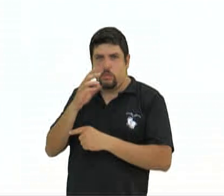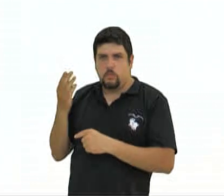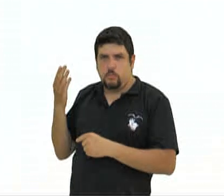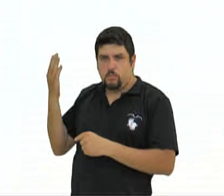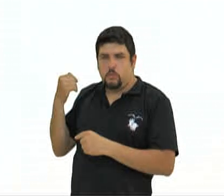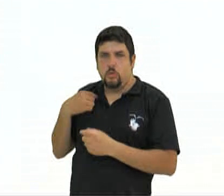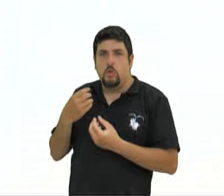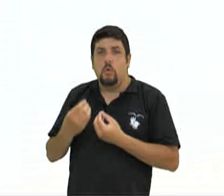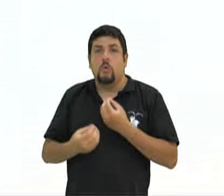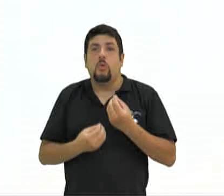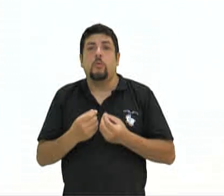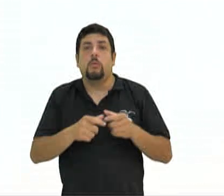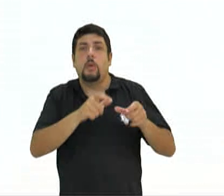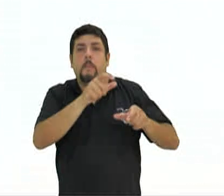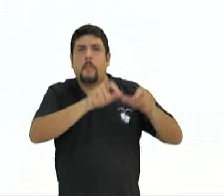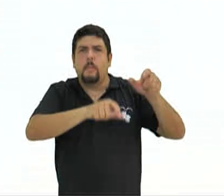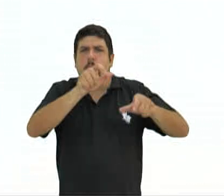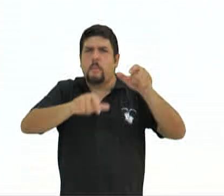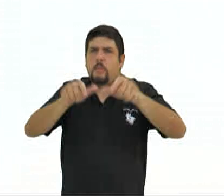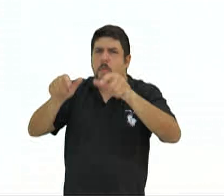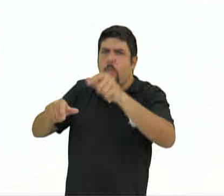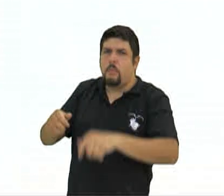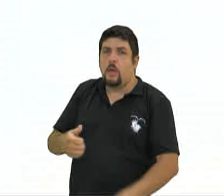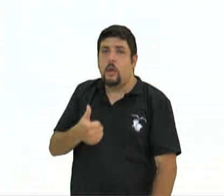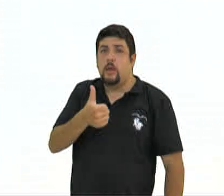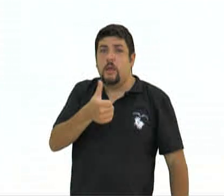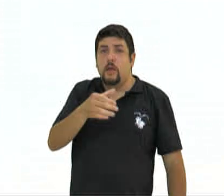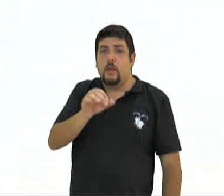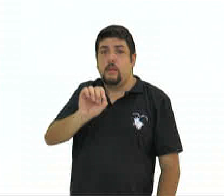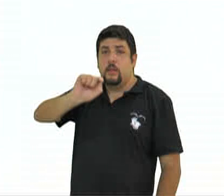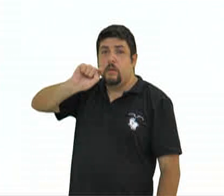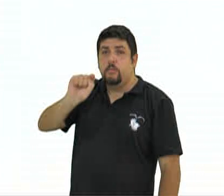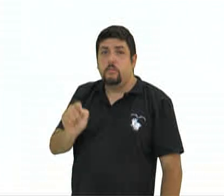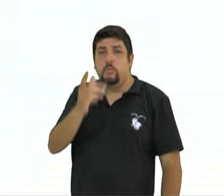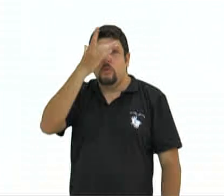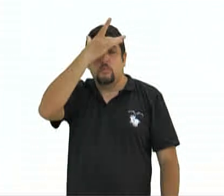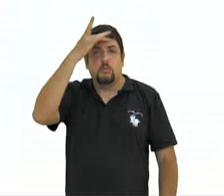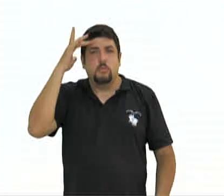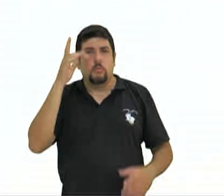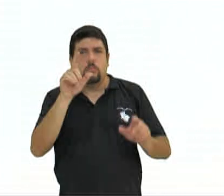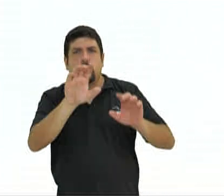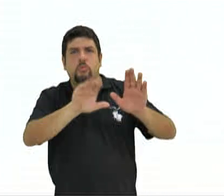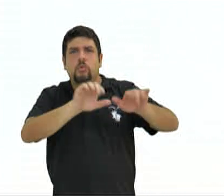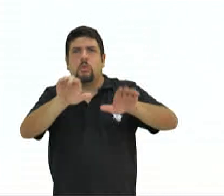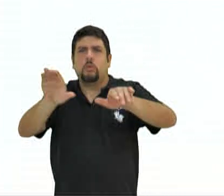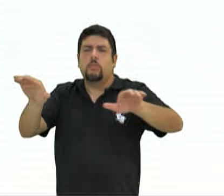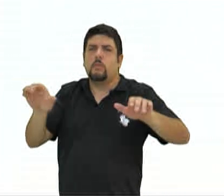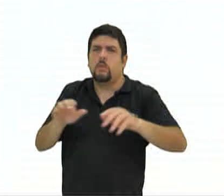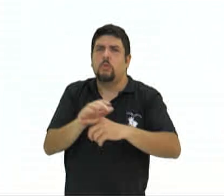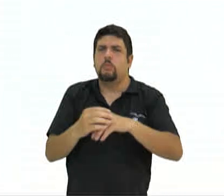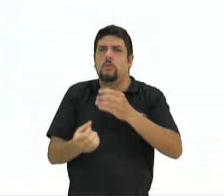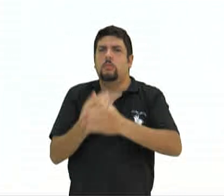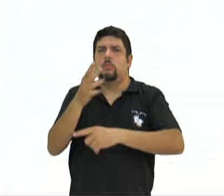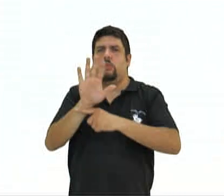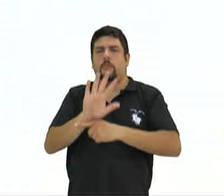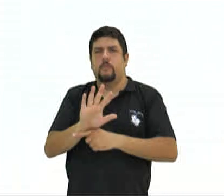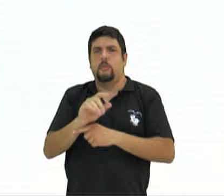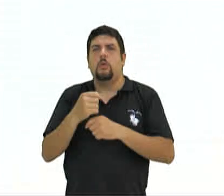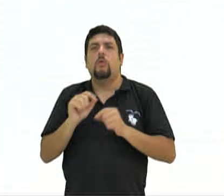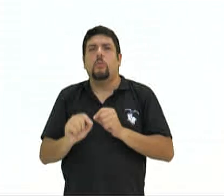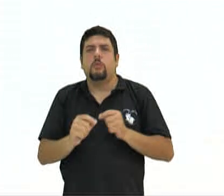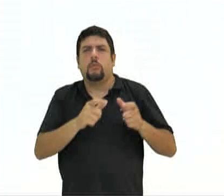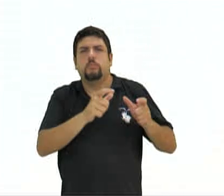mil figurantes. Olha só, hein? Se não tivesse roteiro, como é que ia funcionar isso? E montagem de 4 histórias que se desenvolviam em lugares e